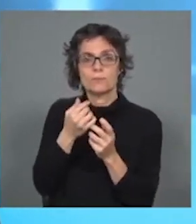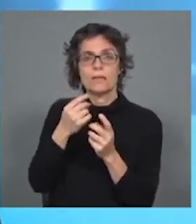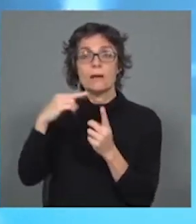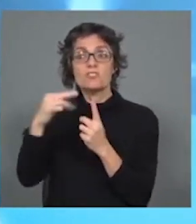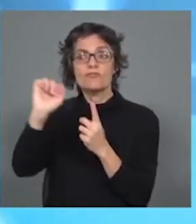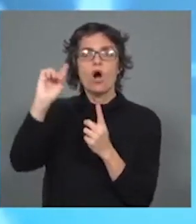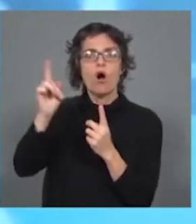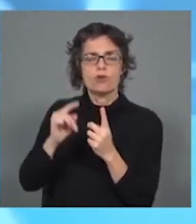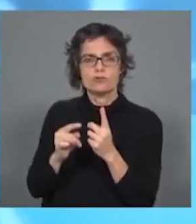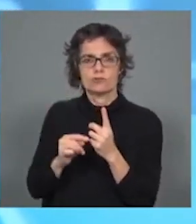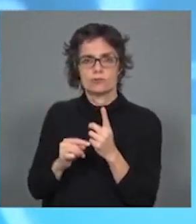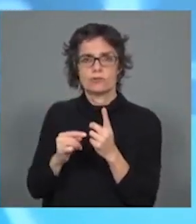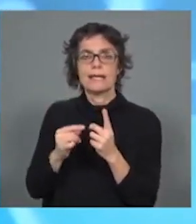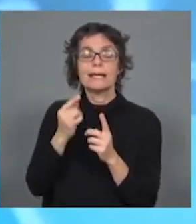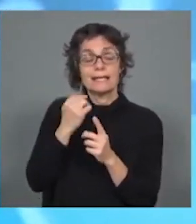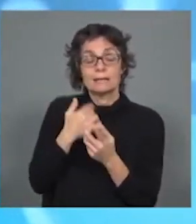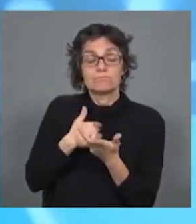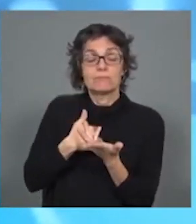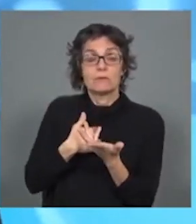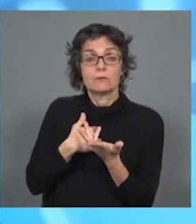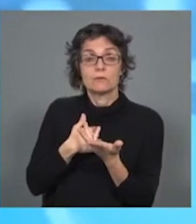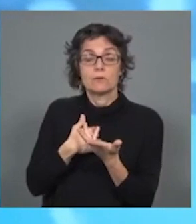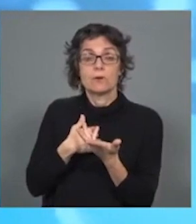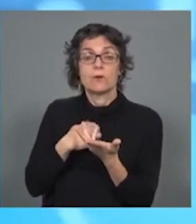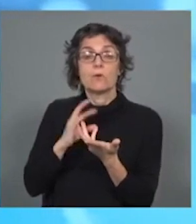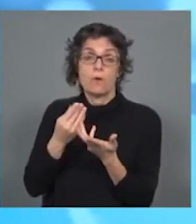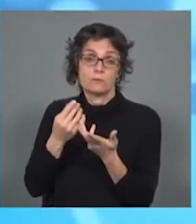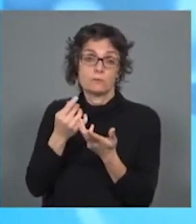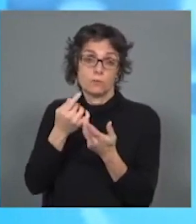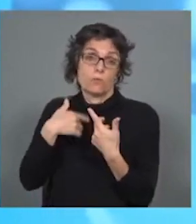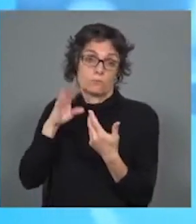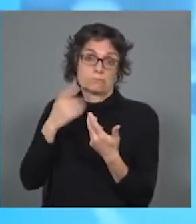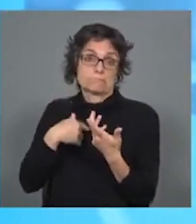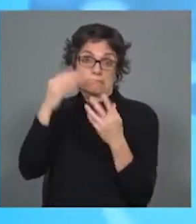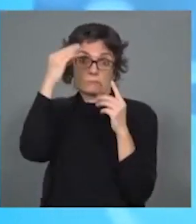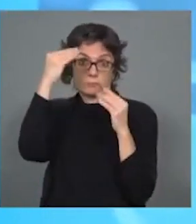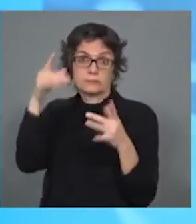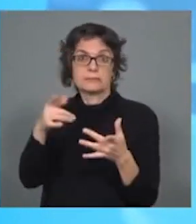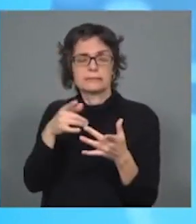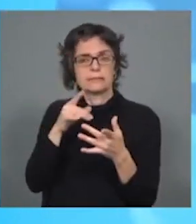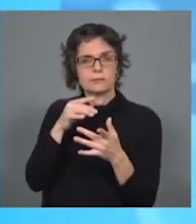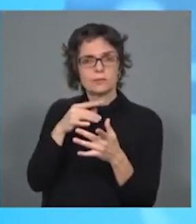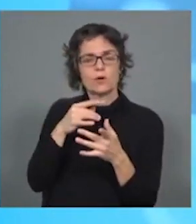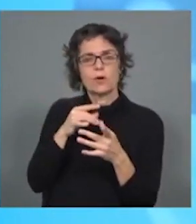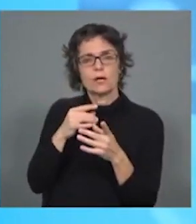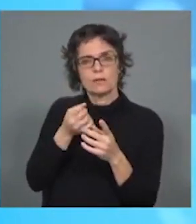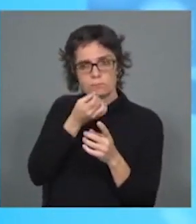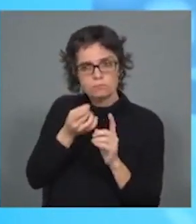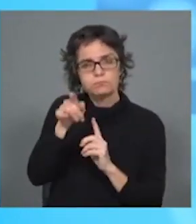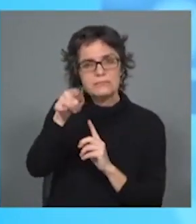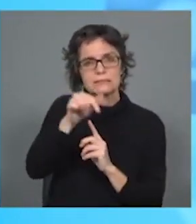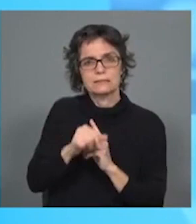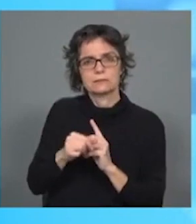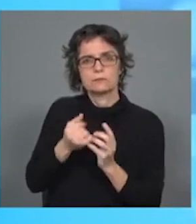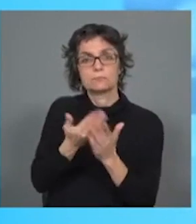isso, pouco isso, nas minhas aulas, quando comecei a lecionar. E agora é possível fazê-lo na Universidade Também Católica. Comecei a perceber que